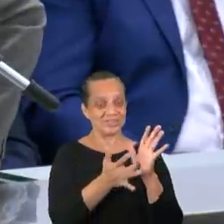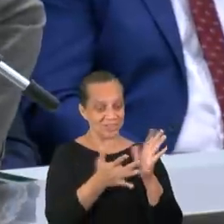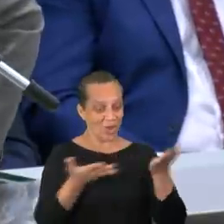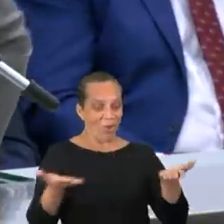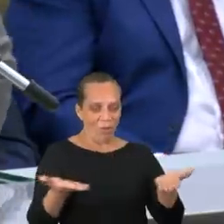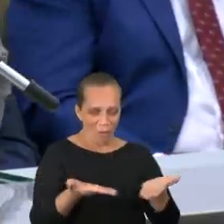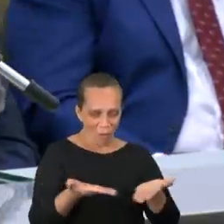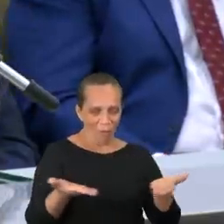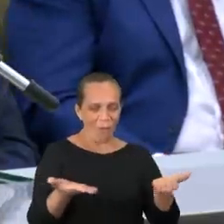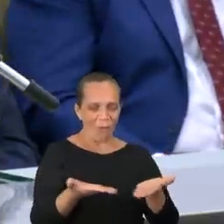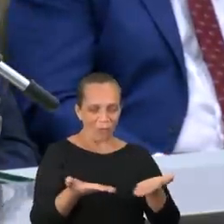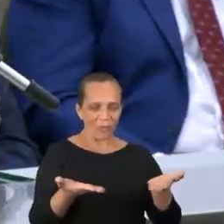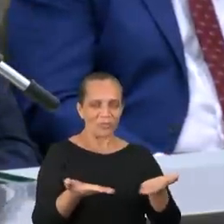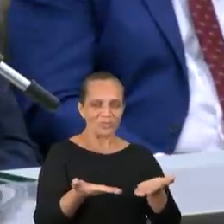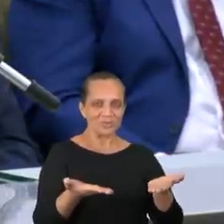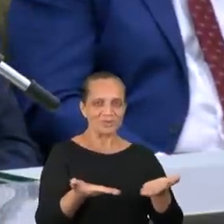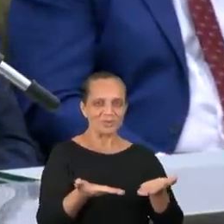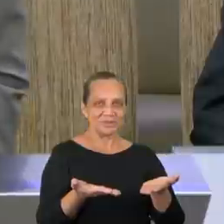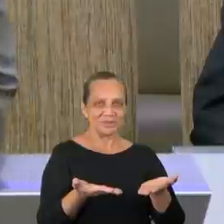hoje.